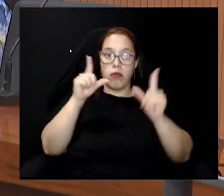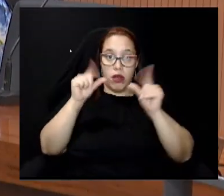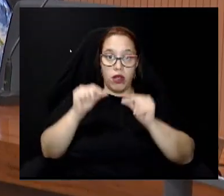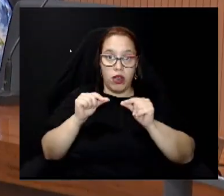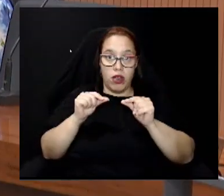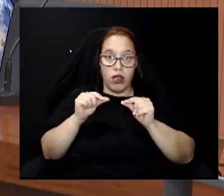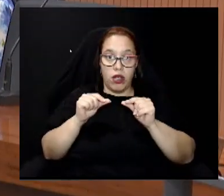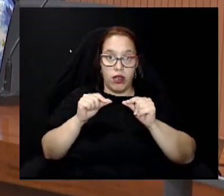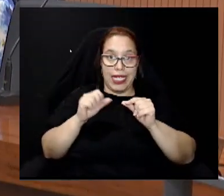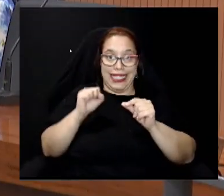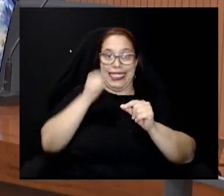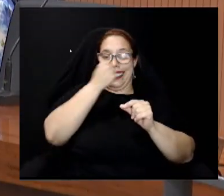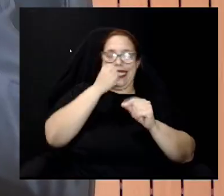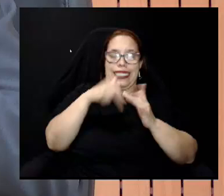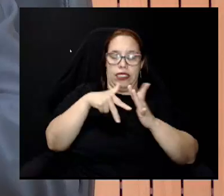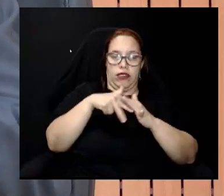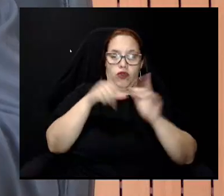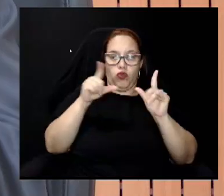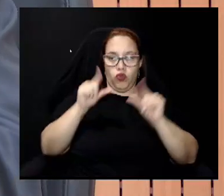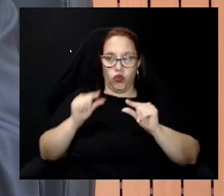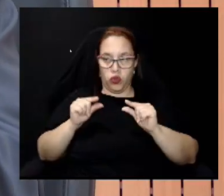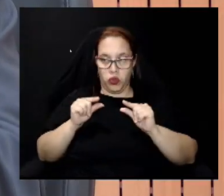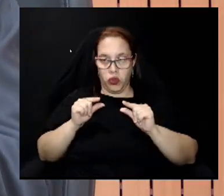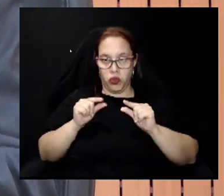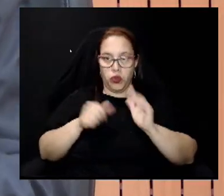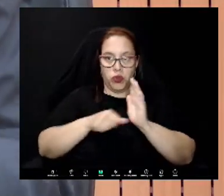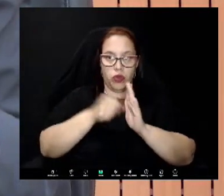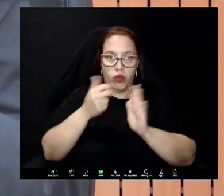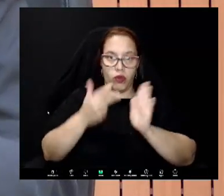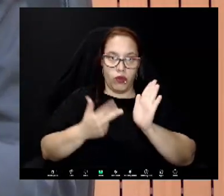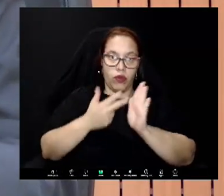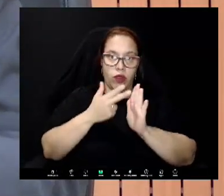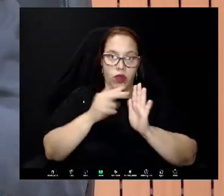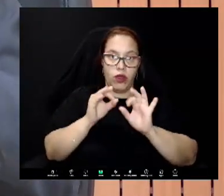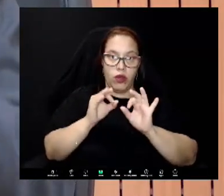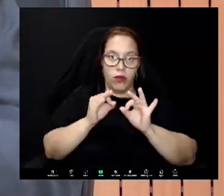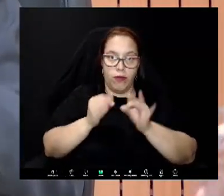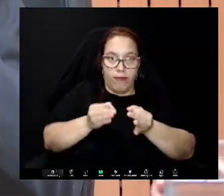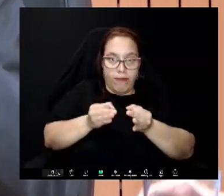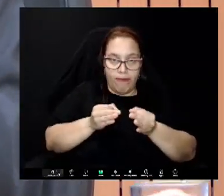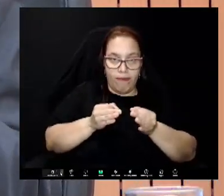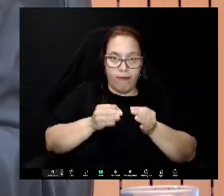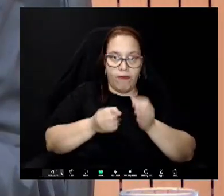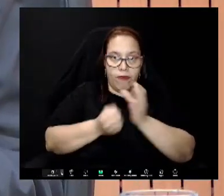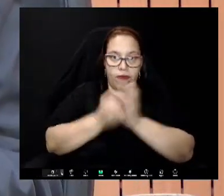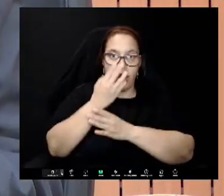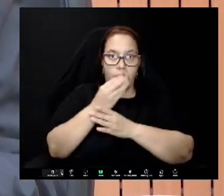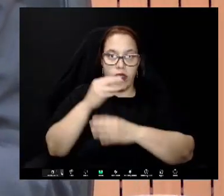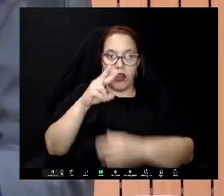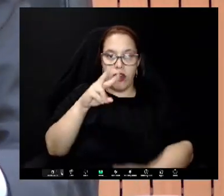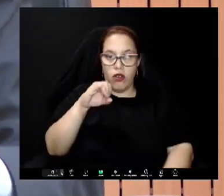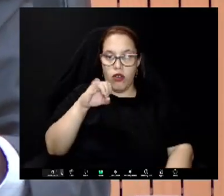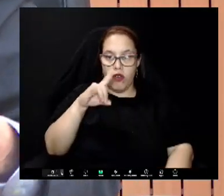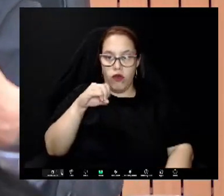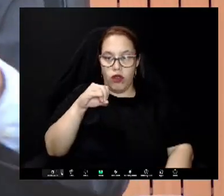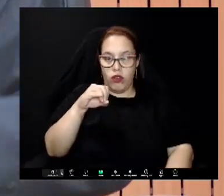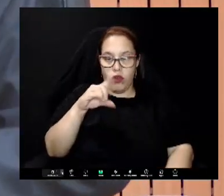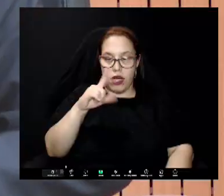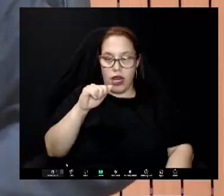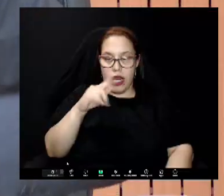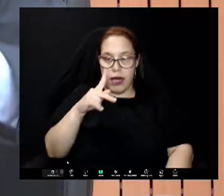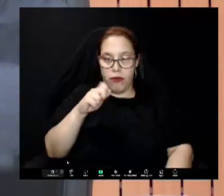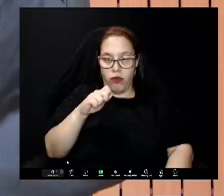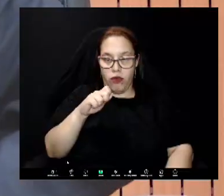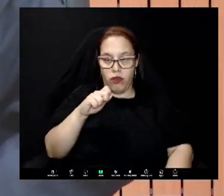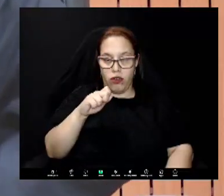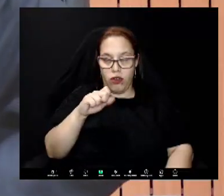para o paciente é muito menor. A primeira cirurgia minimamente invasiva que veio a existir é a videolaparoscopia. Videolaparoscopia é